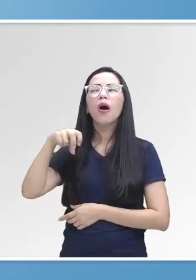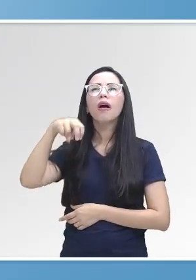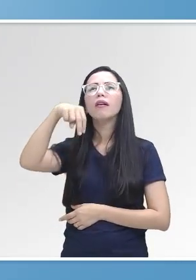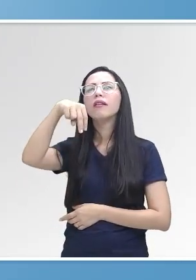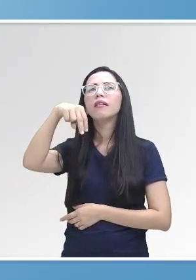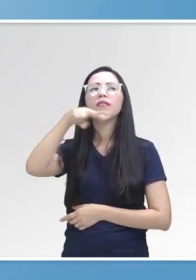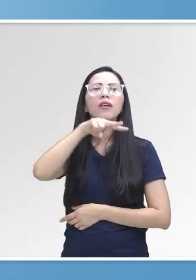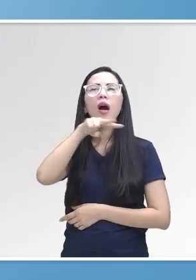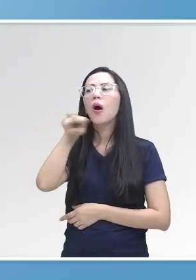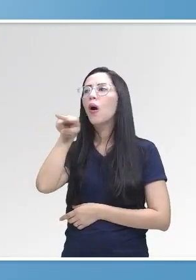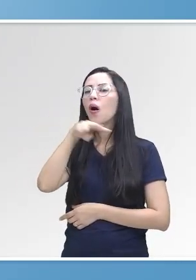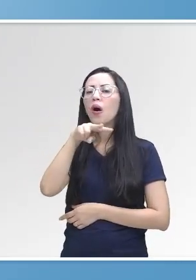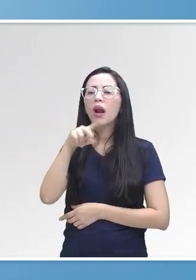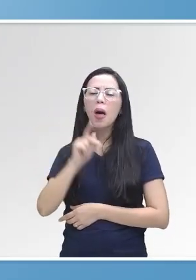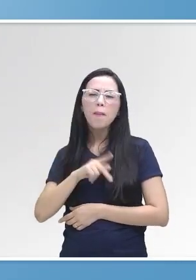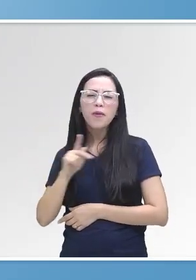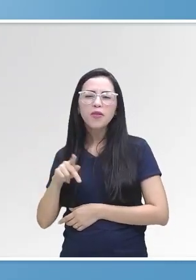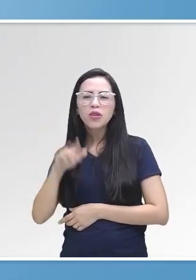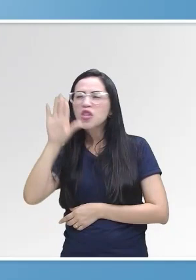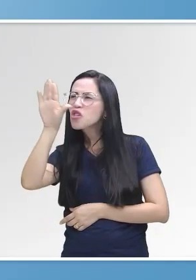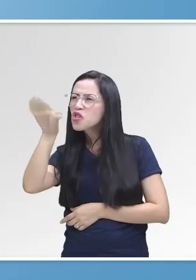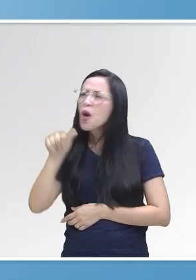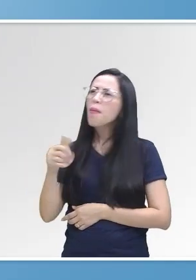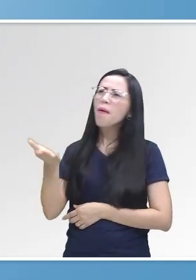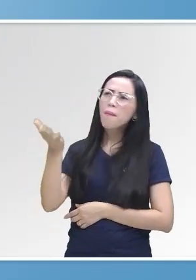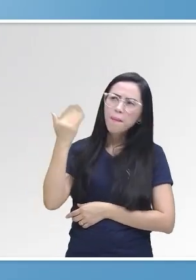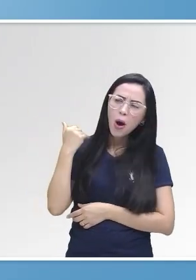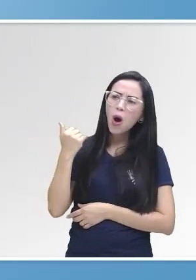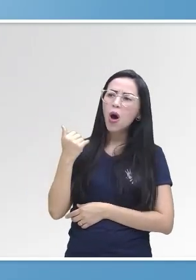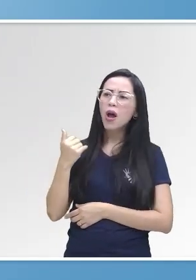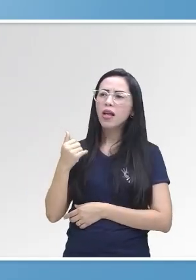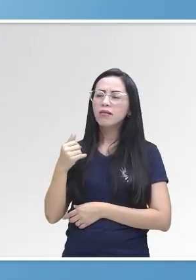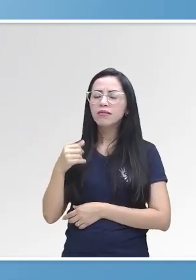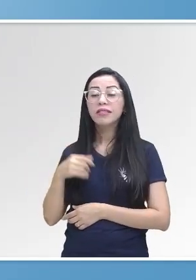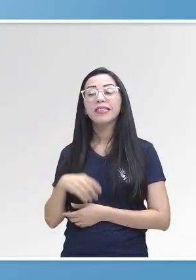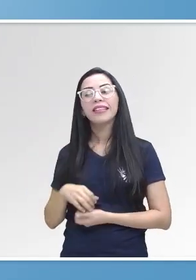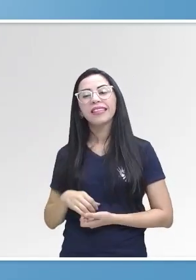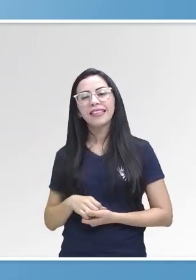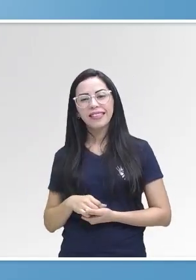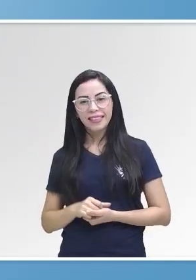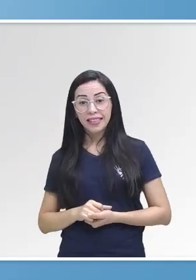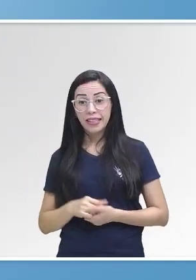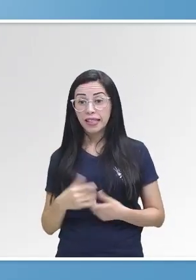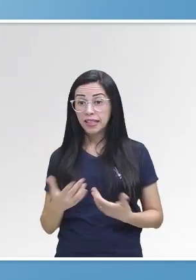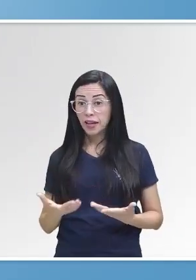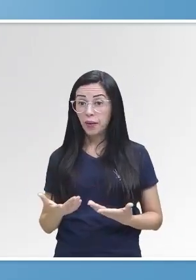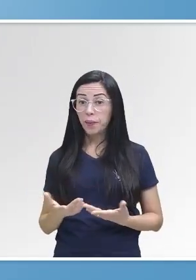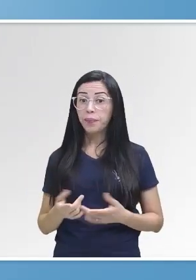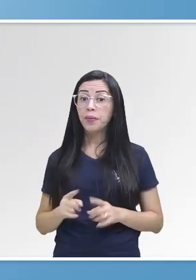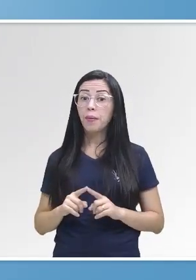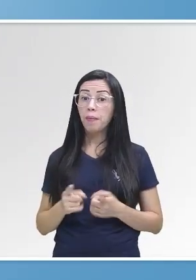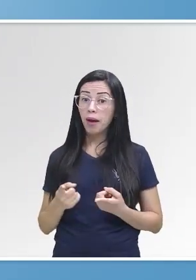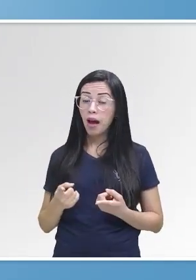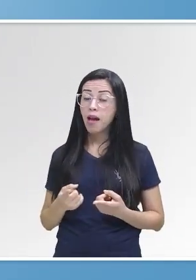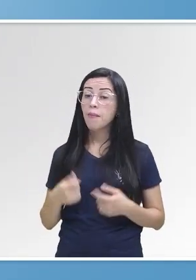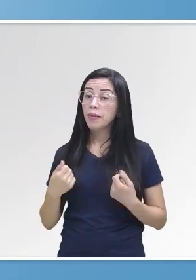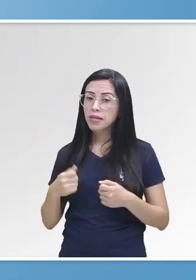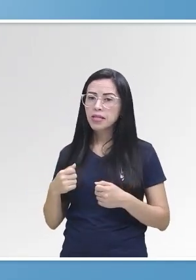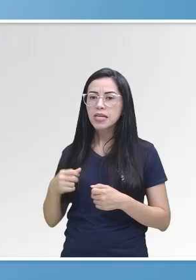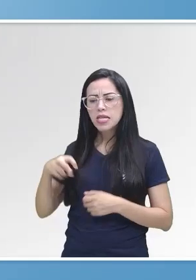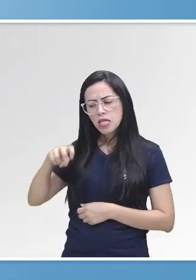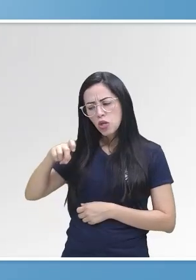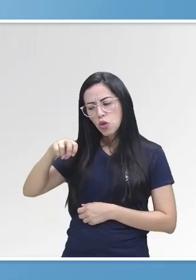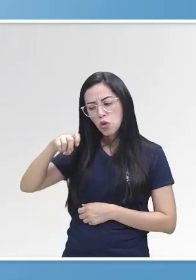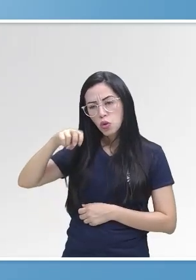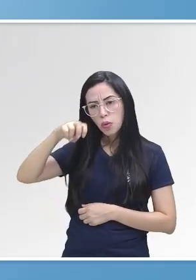daí sai do controle essa casinha aí com medo de vocês cair aí só tem que subir na casinha e descer no escorrega